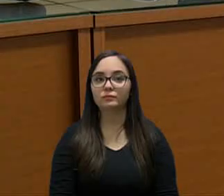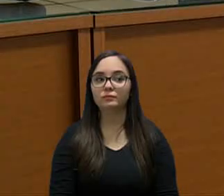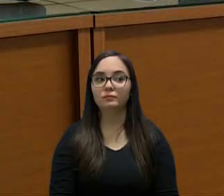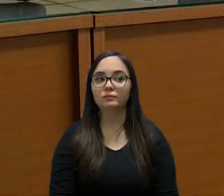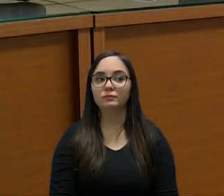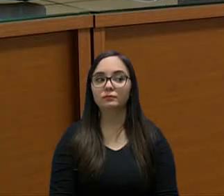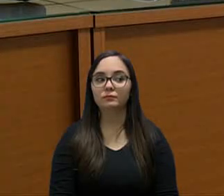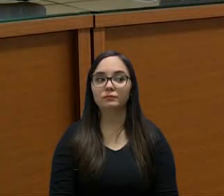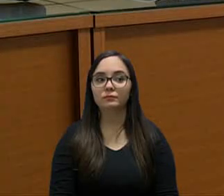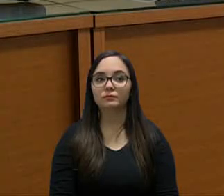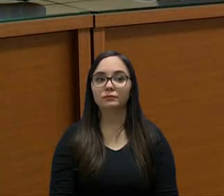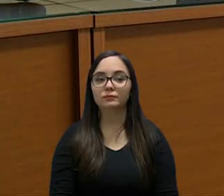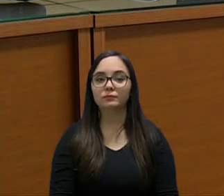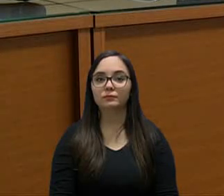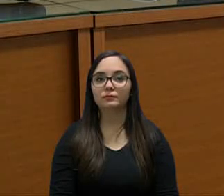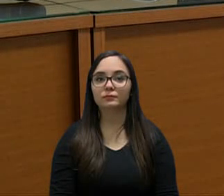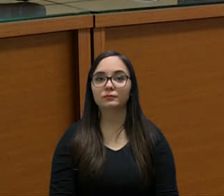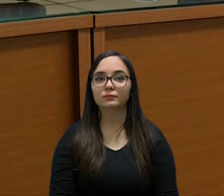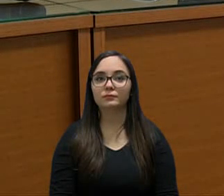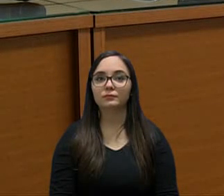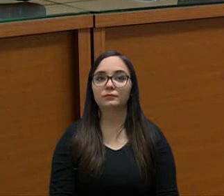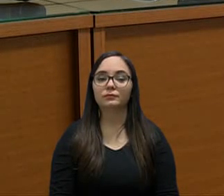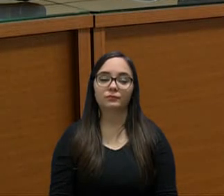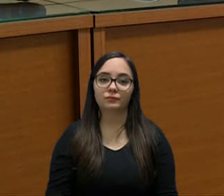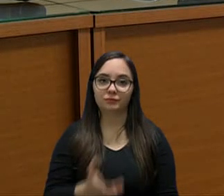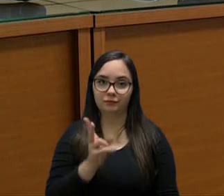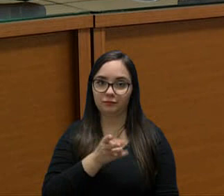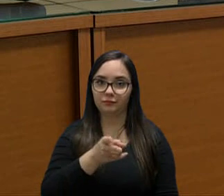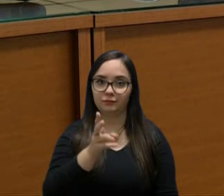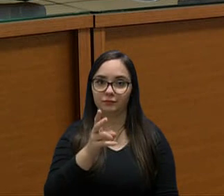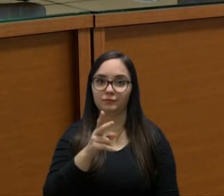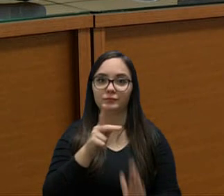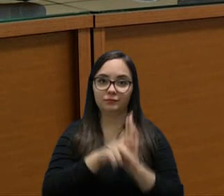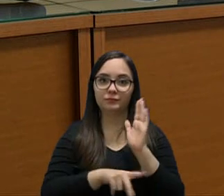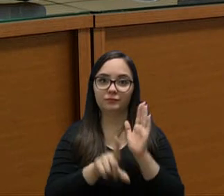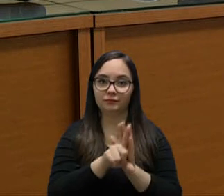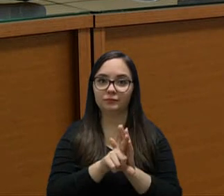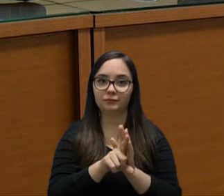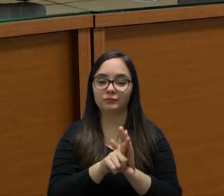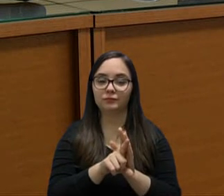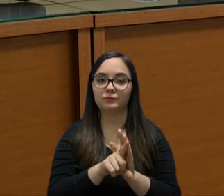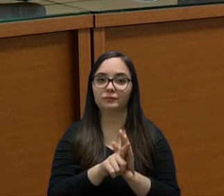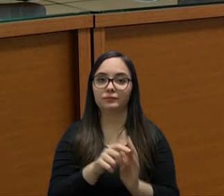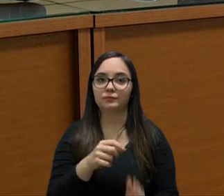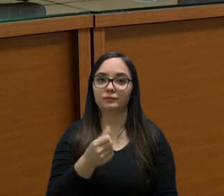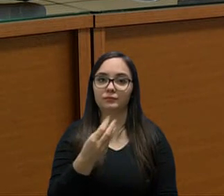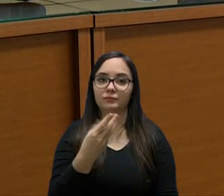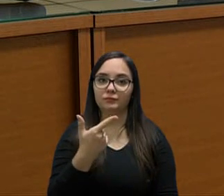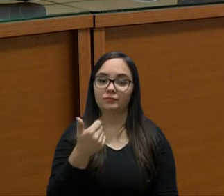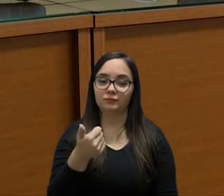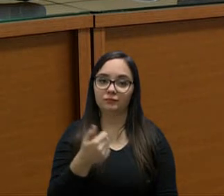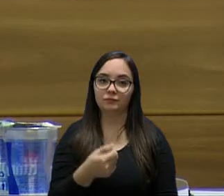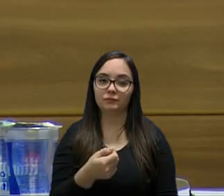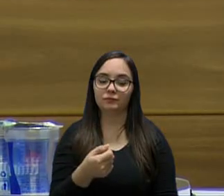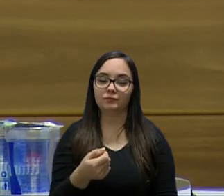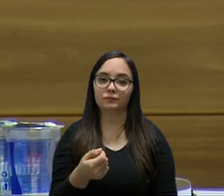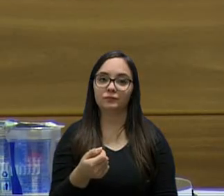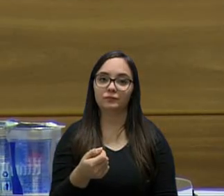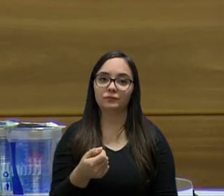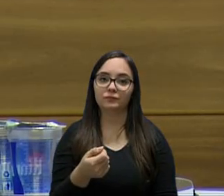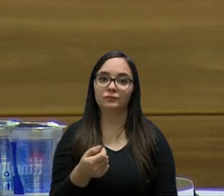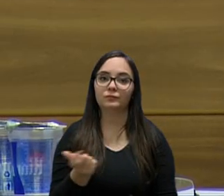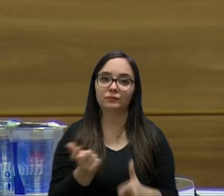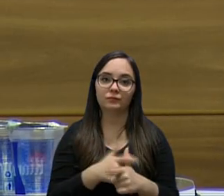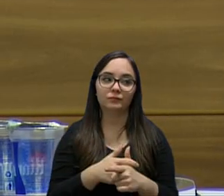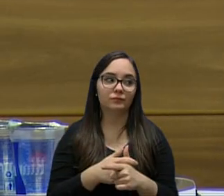e ainda não prosseguimento aí o projeto de lei não dos 21 em relação às causas